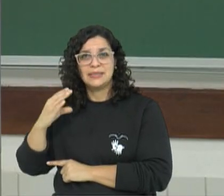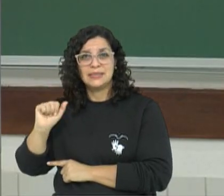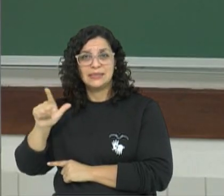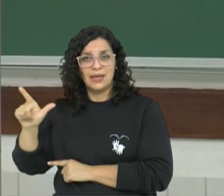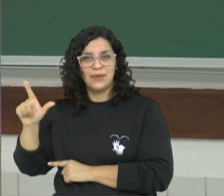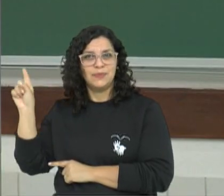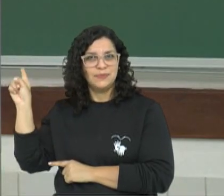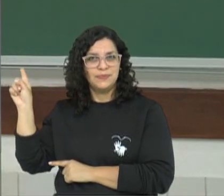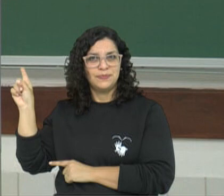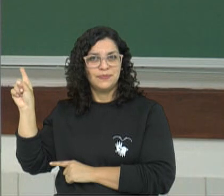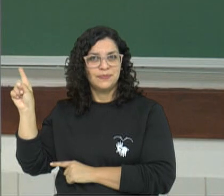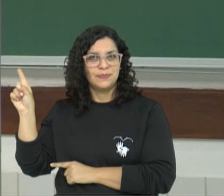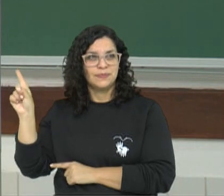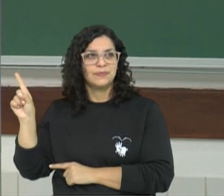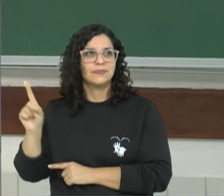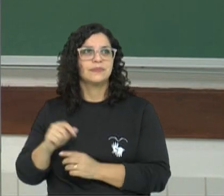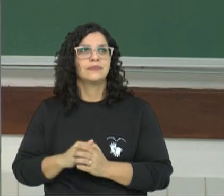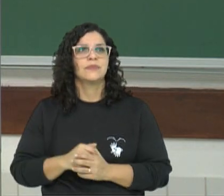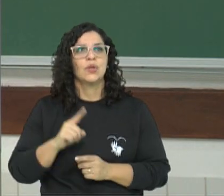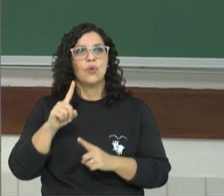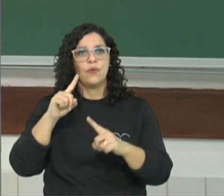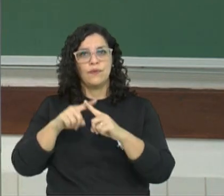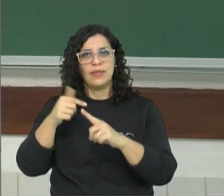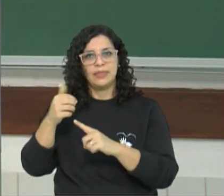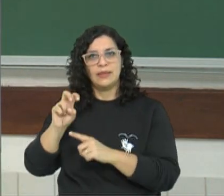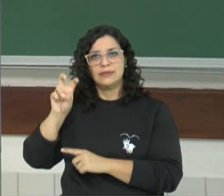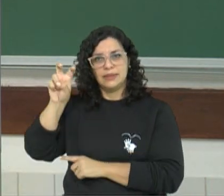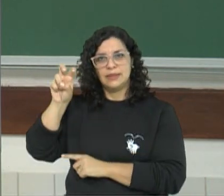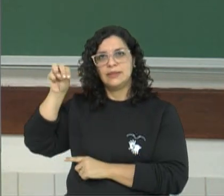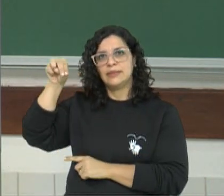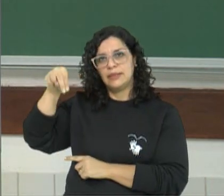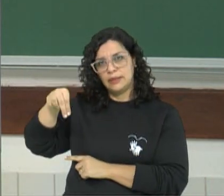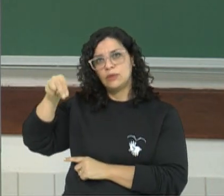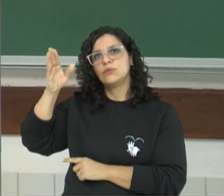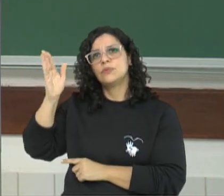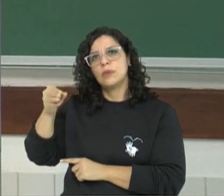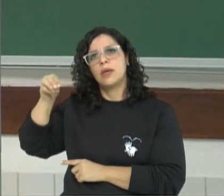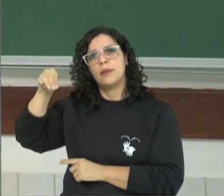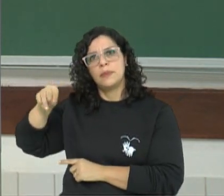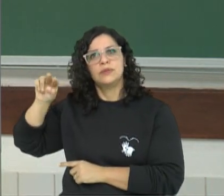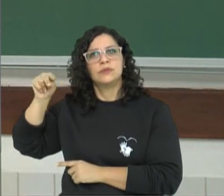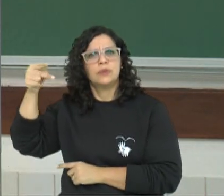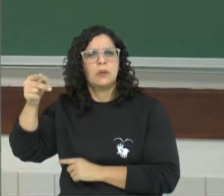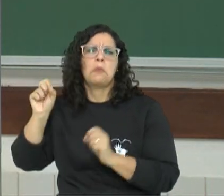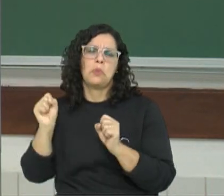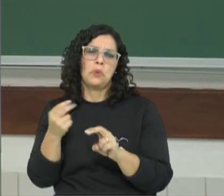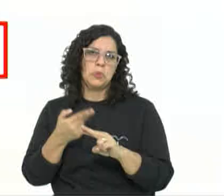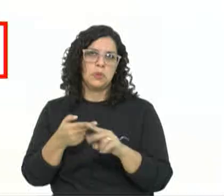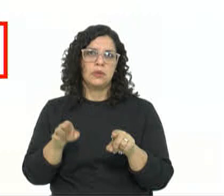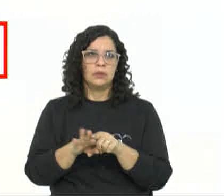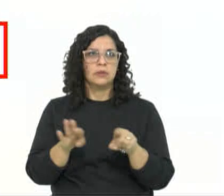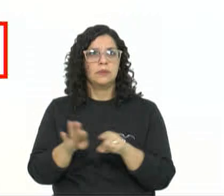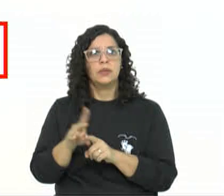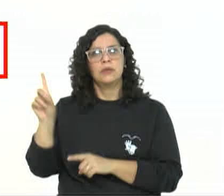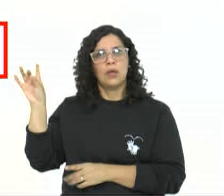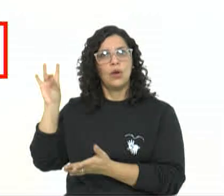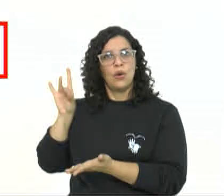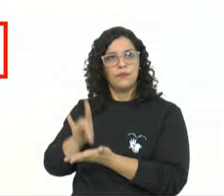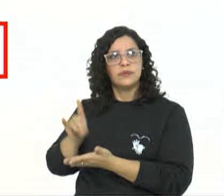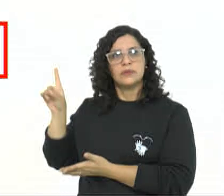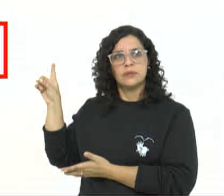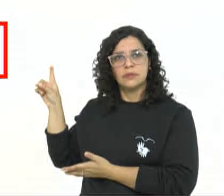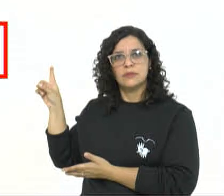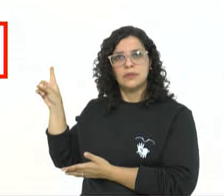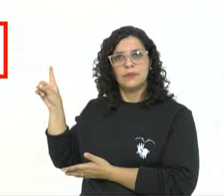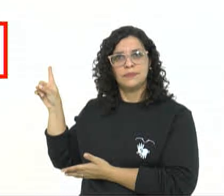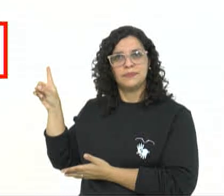quinta Pascal ou 1 vezes 10 na quinta Newton por metro quadrado, certo? Lembrando que a unidade oficial do Sistema Internacional de Medida